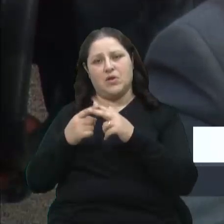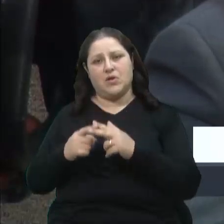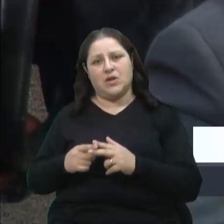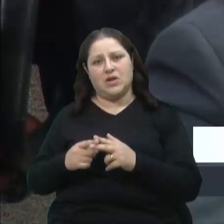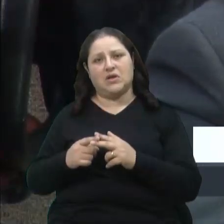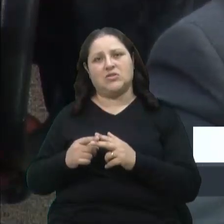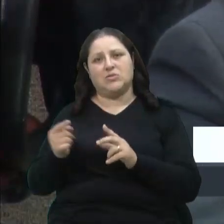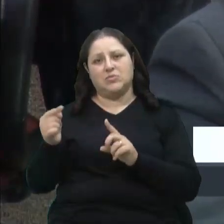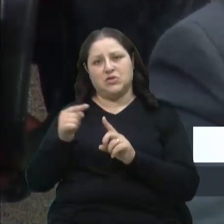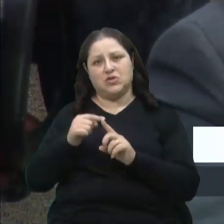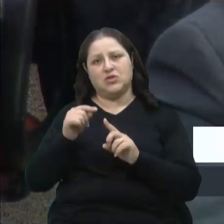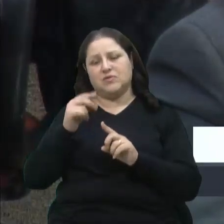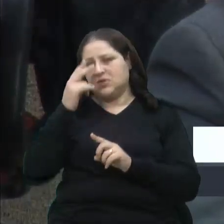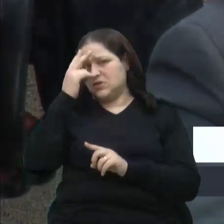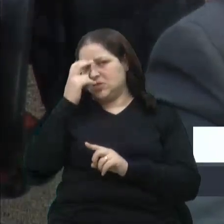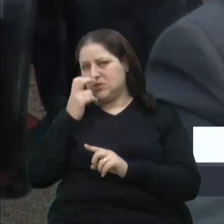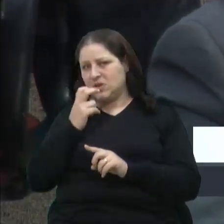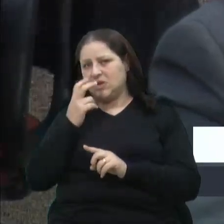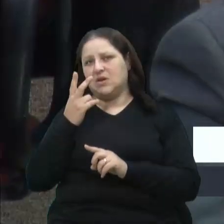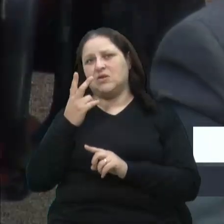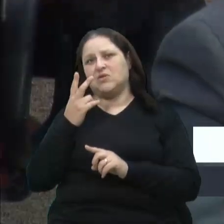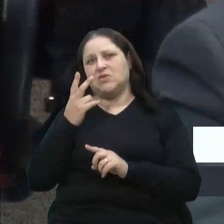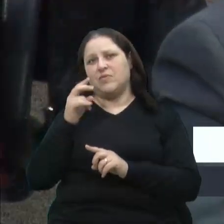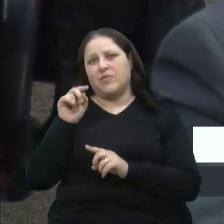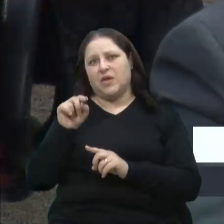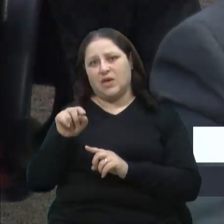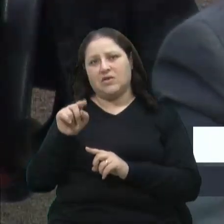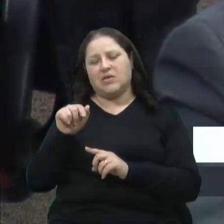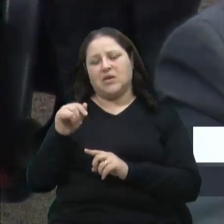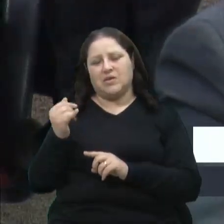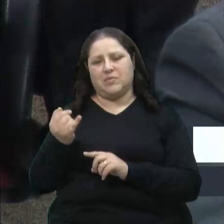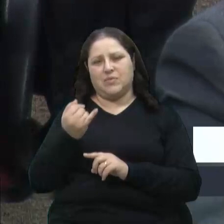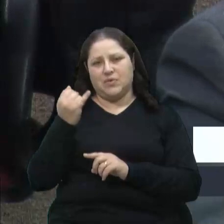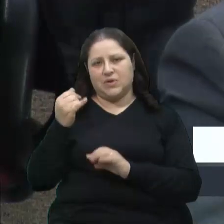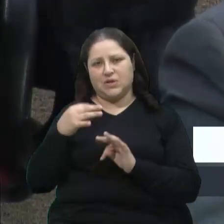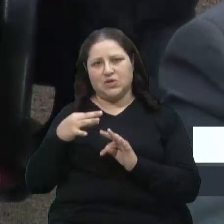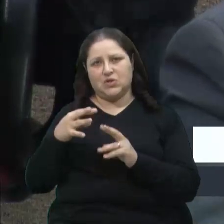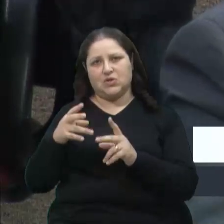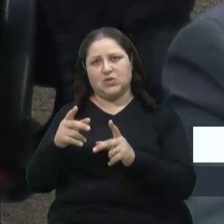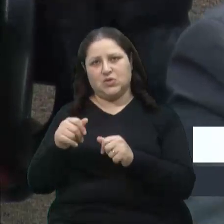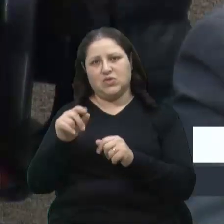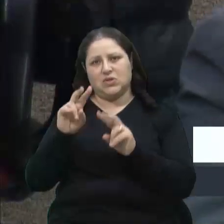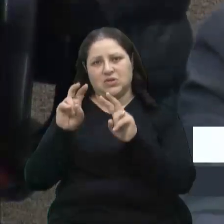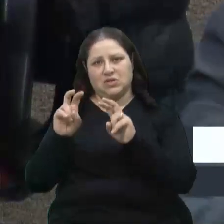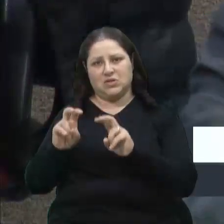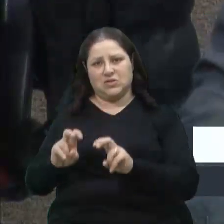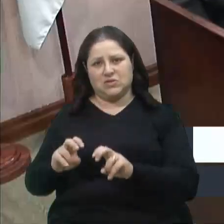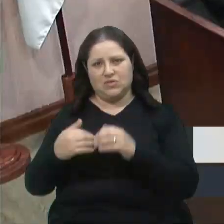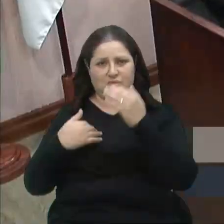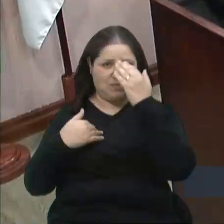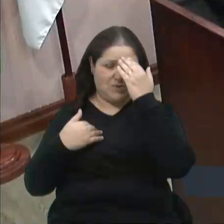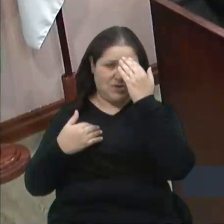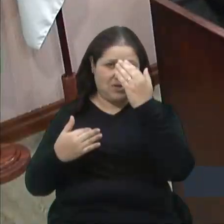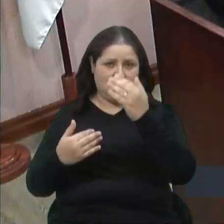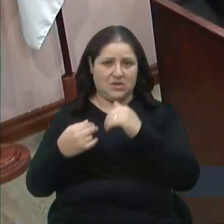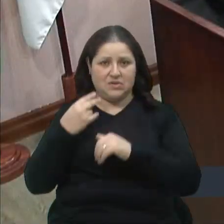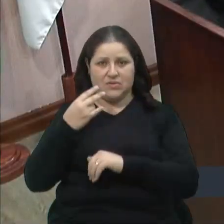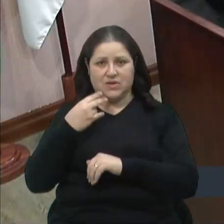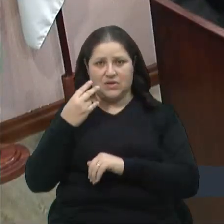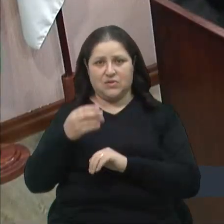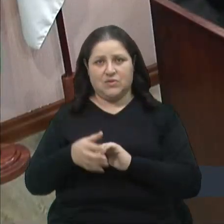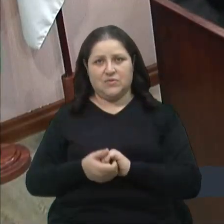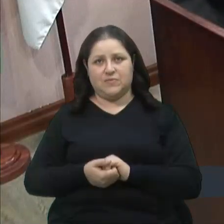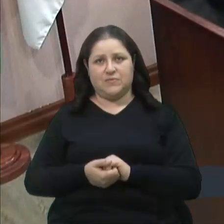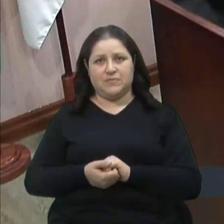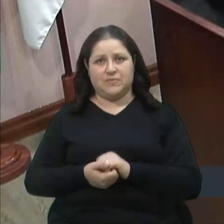para deficiente visual, enfim, é importante todas essas questões. Obrigado, vereador. Obrigado, vereador Lucas